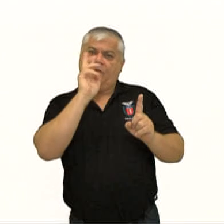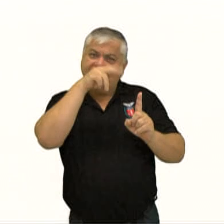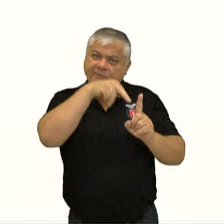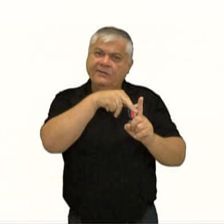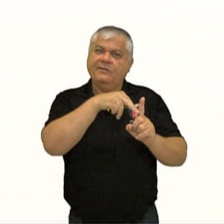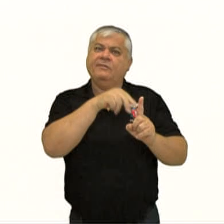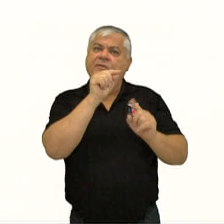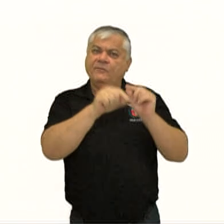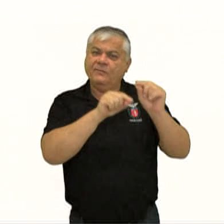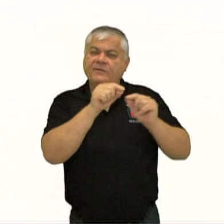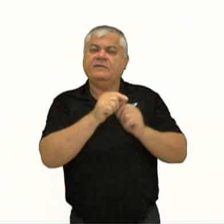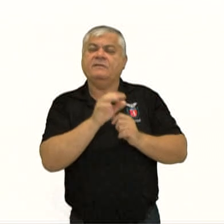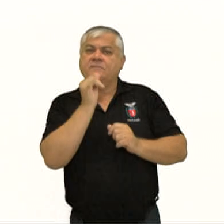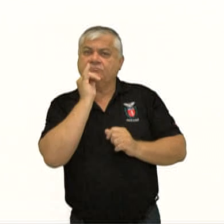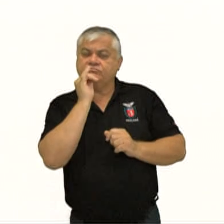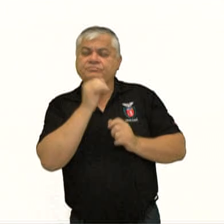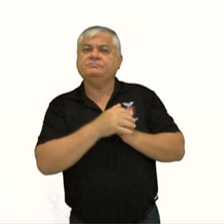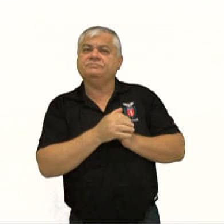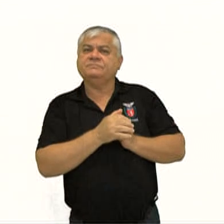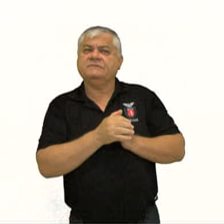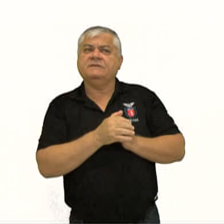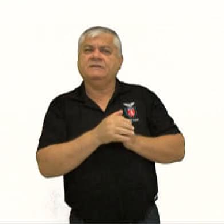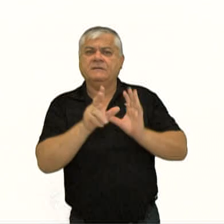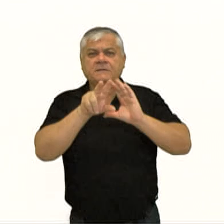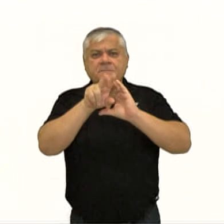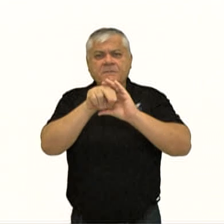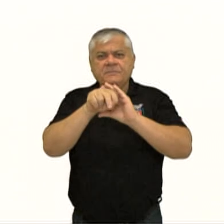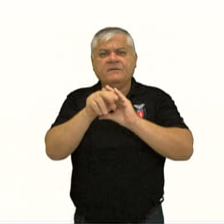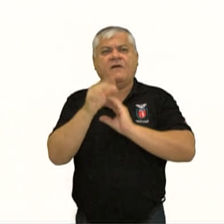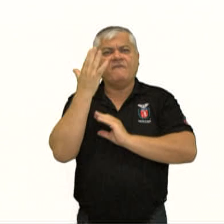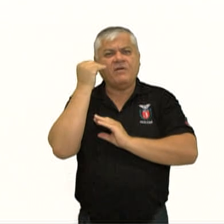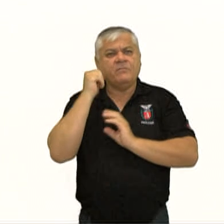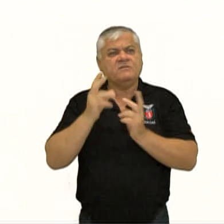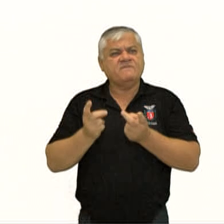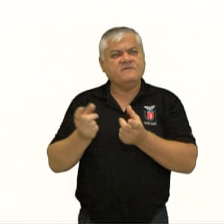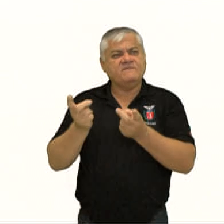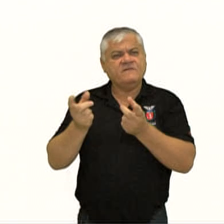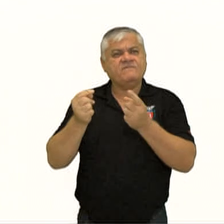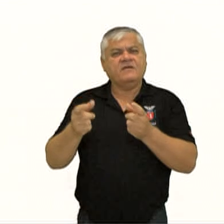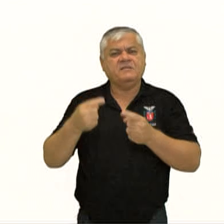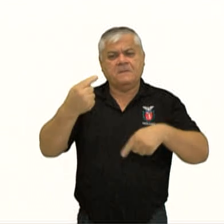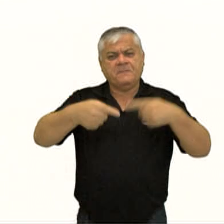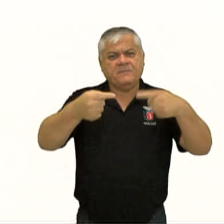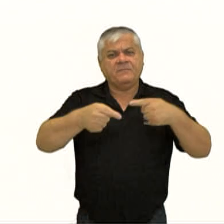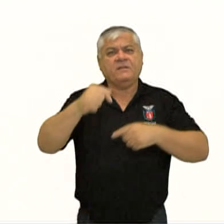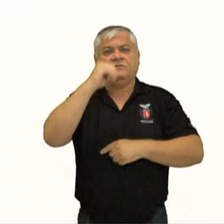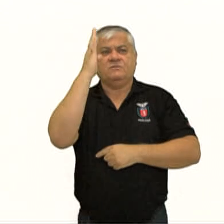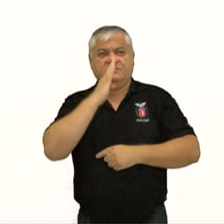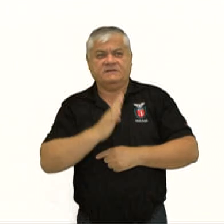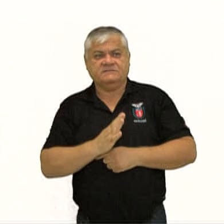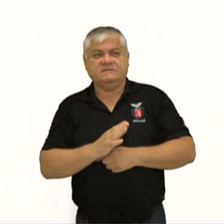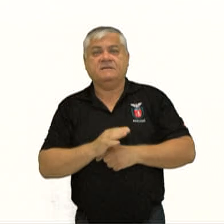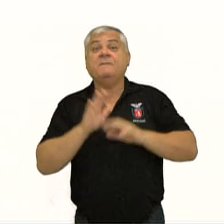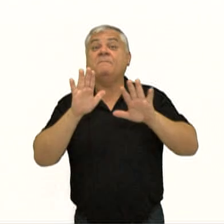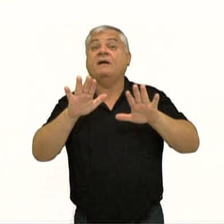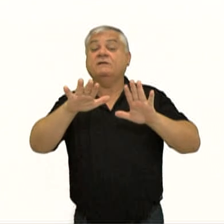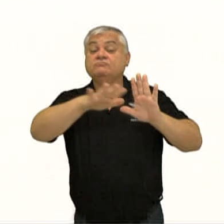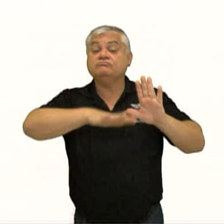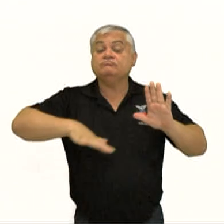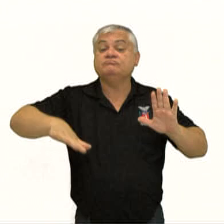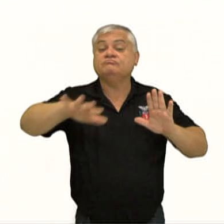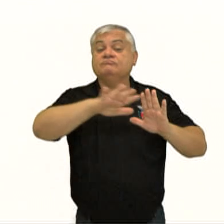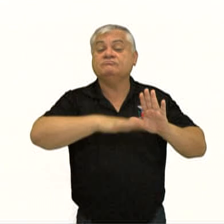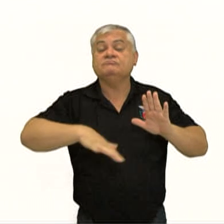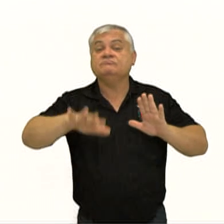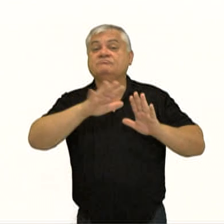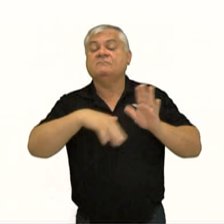streaming, por anos a fio se depender das forças normais do mercado. Mas fora do mainstream e da